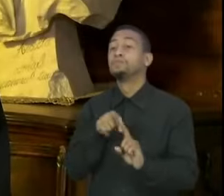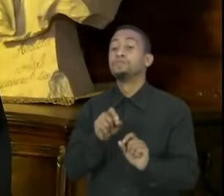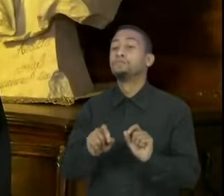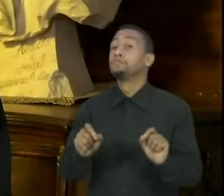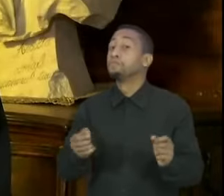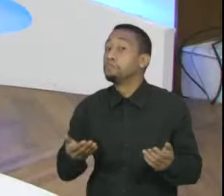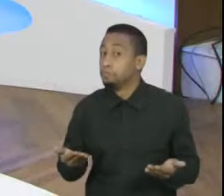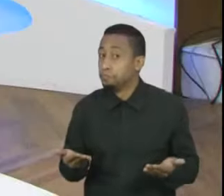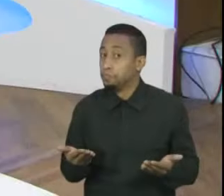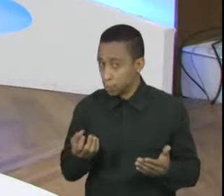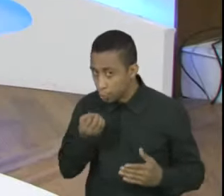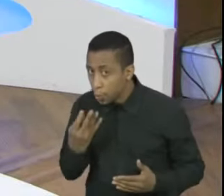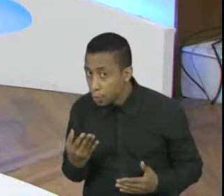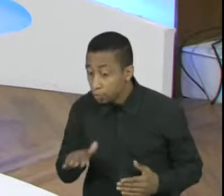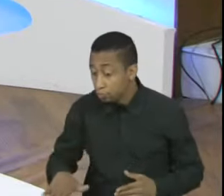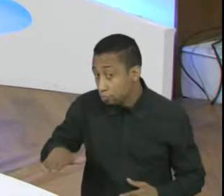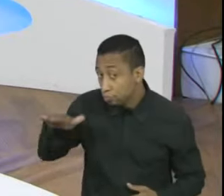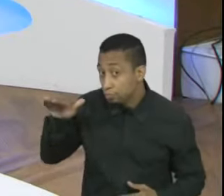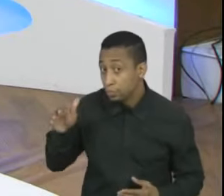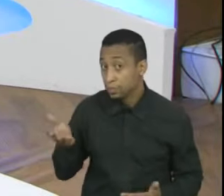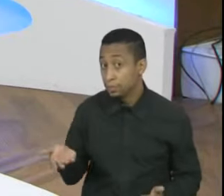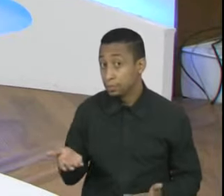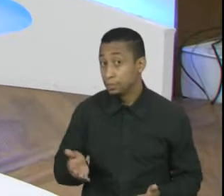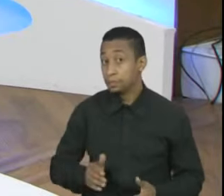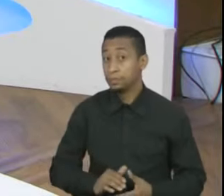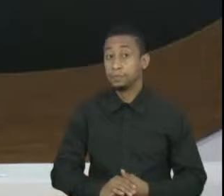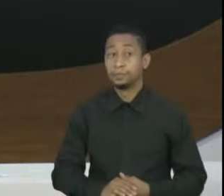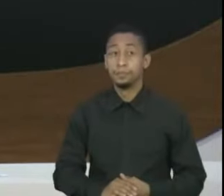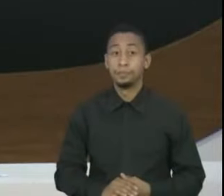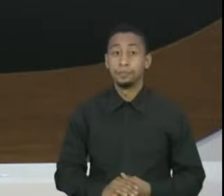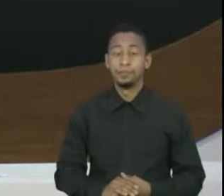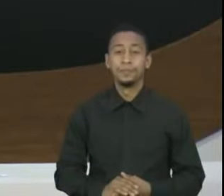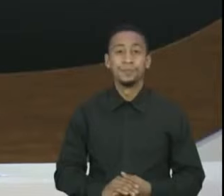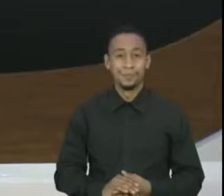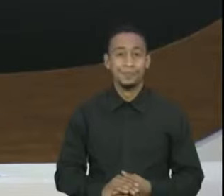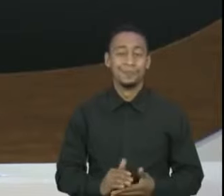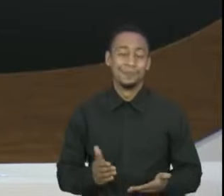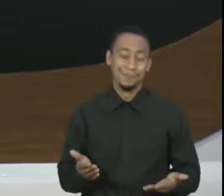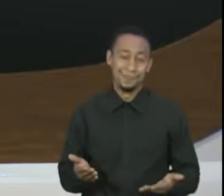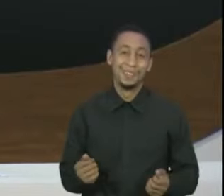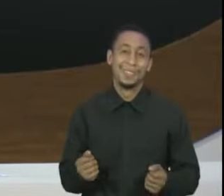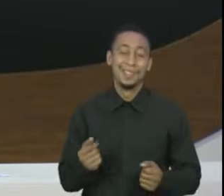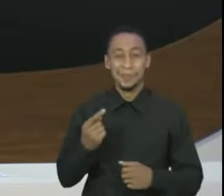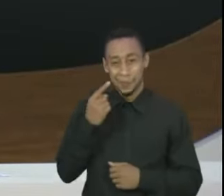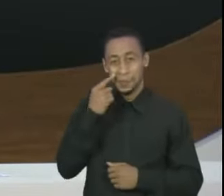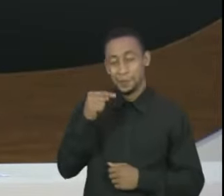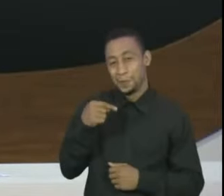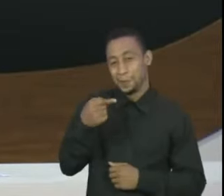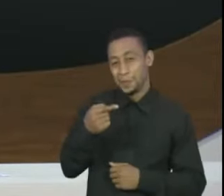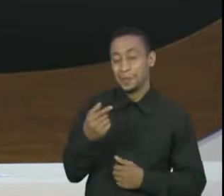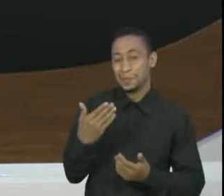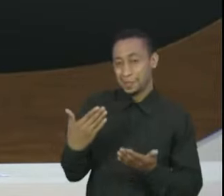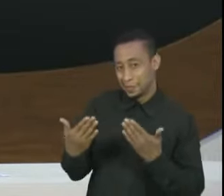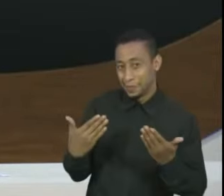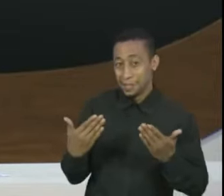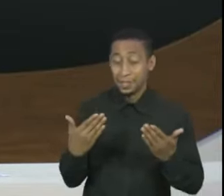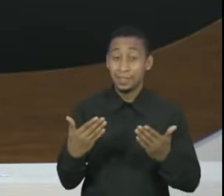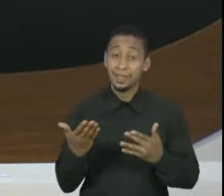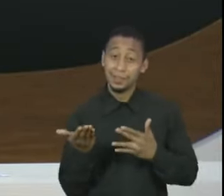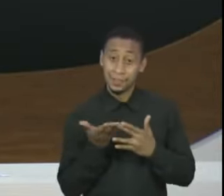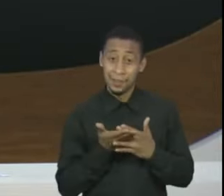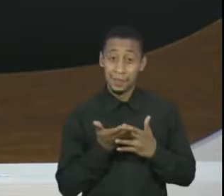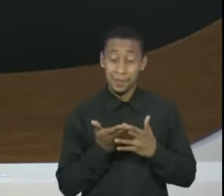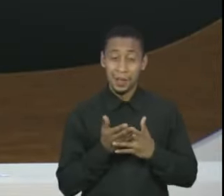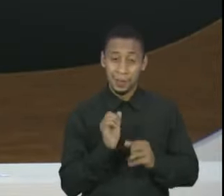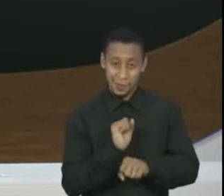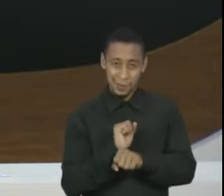isso vai ser bom para criança bom com isso a gente fecha o segundo bloco dessa entrevista vai para mais em breve intervalo